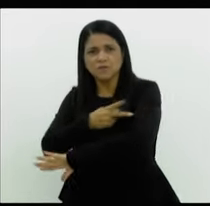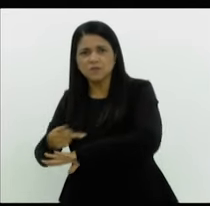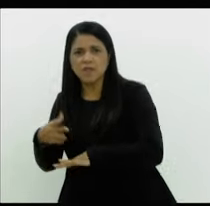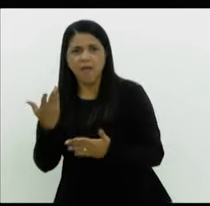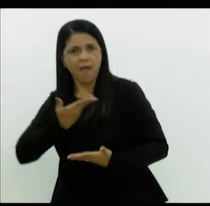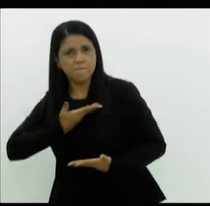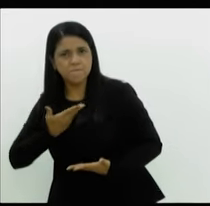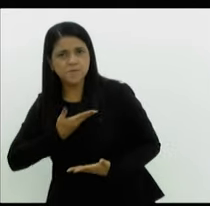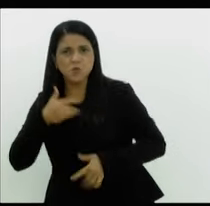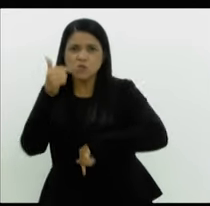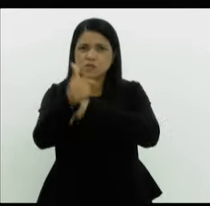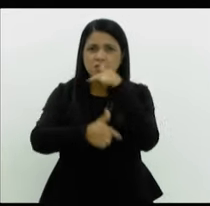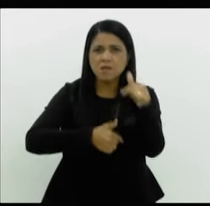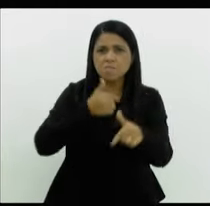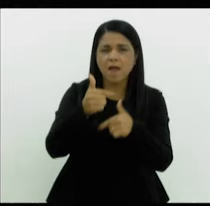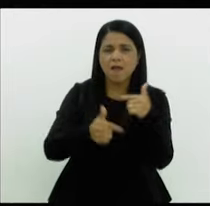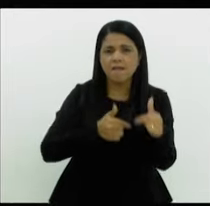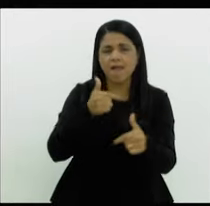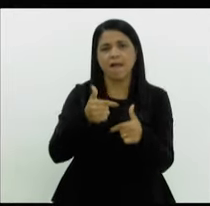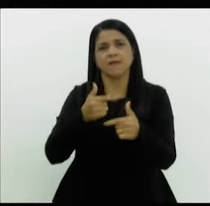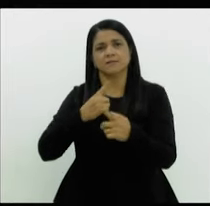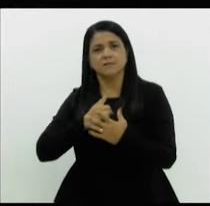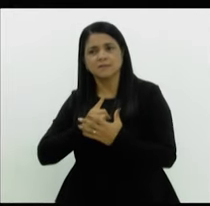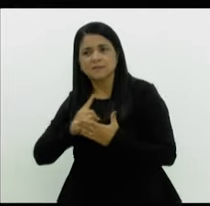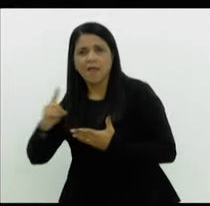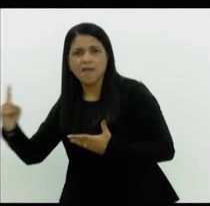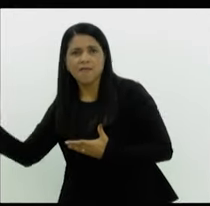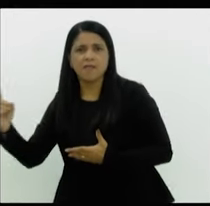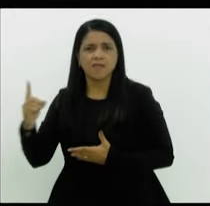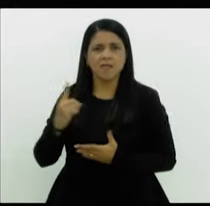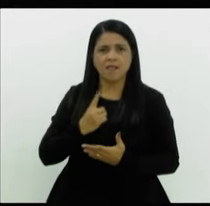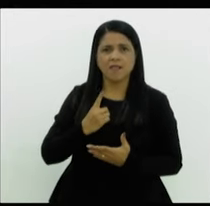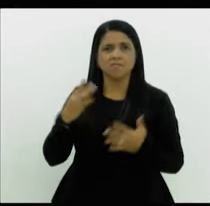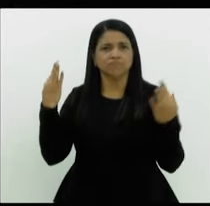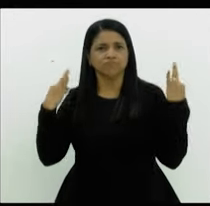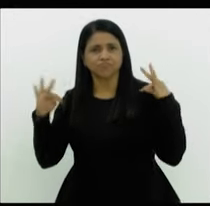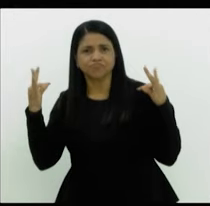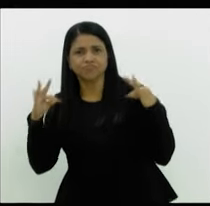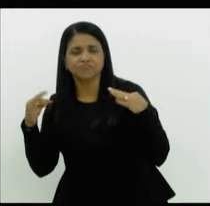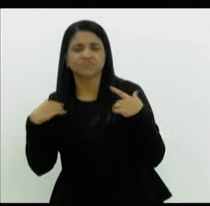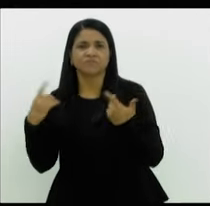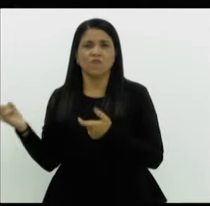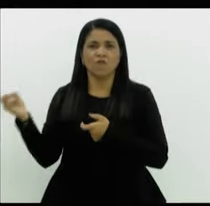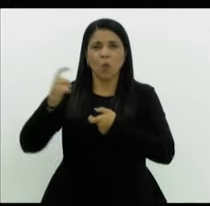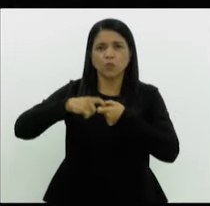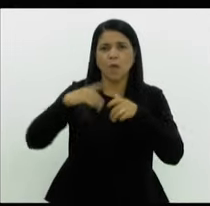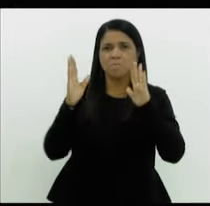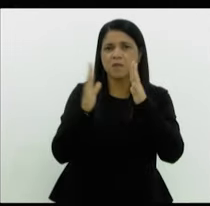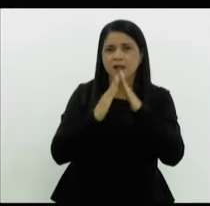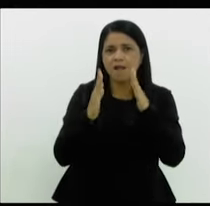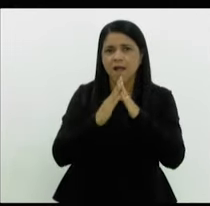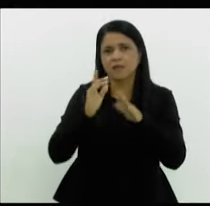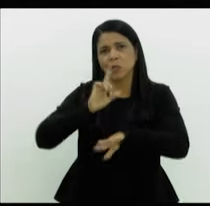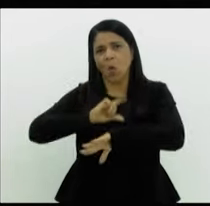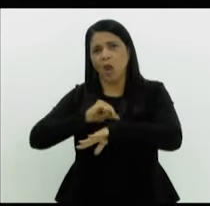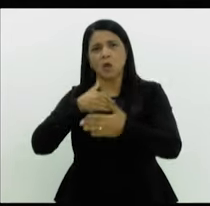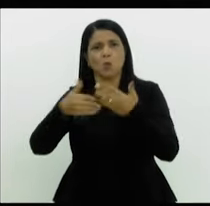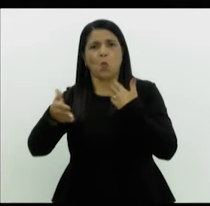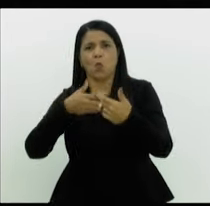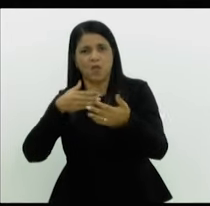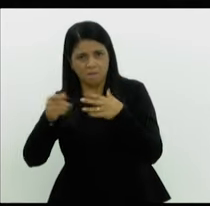amigos, de trabalhar, de sair quando bem entender e voltar para casa quando achar